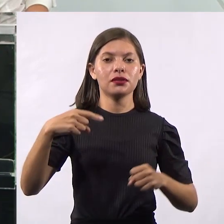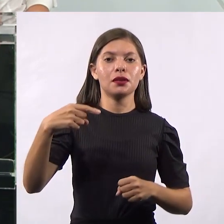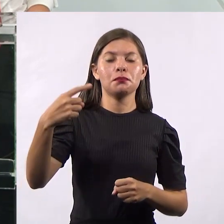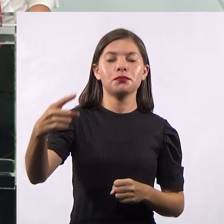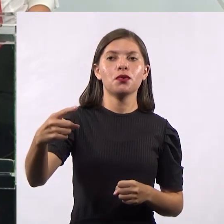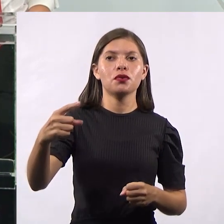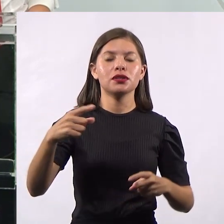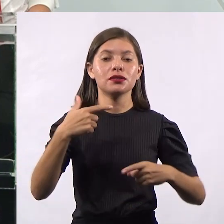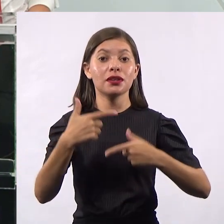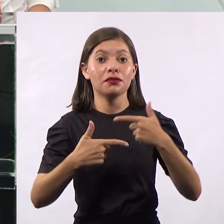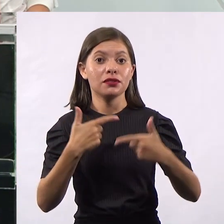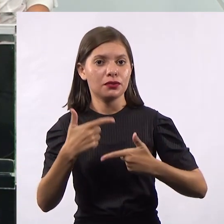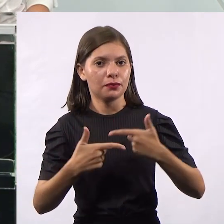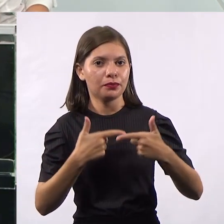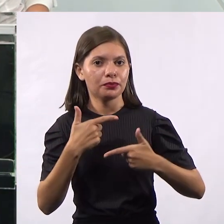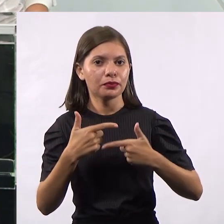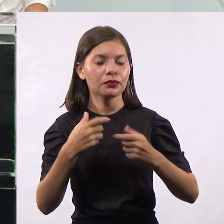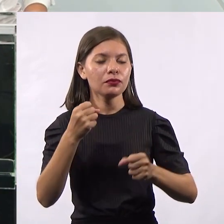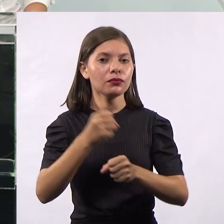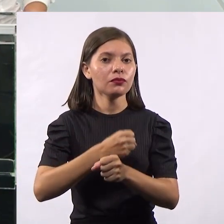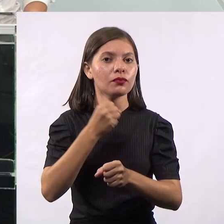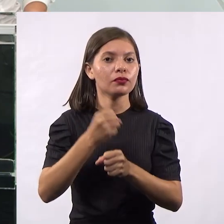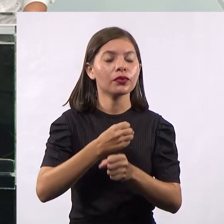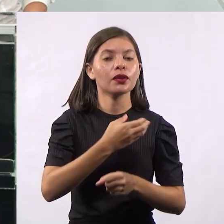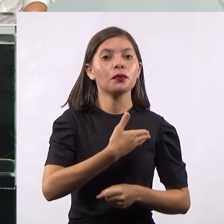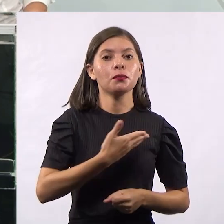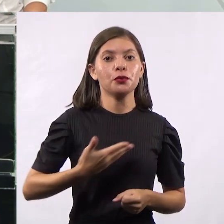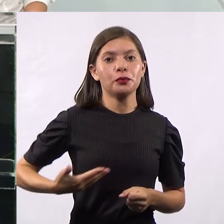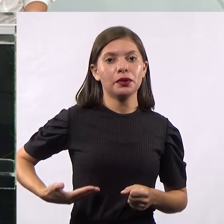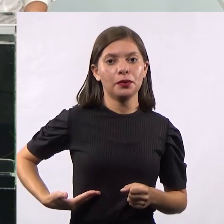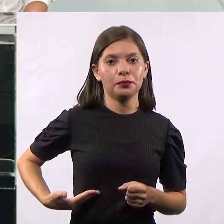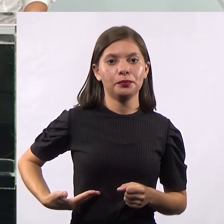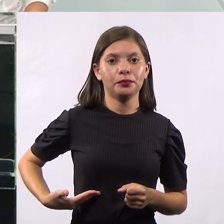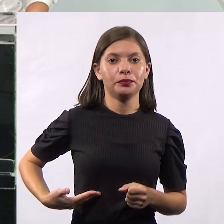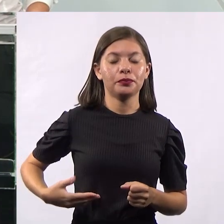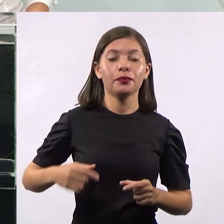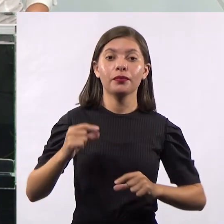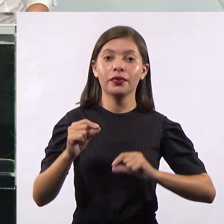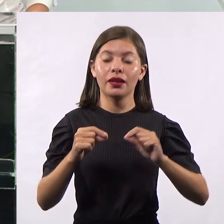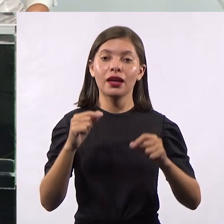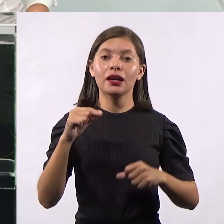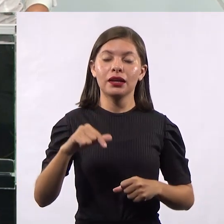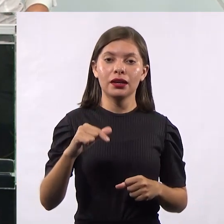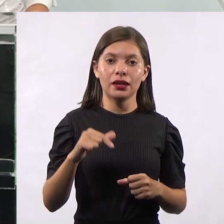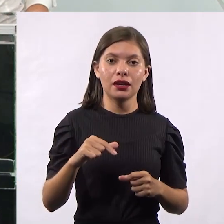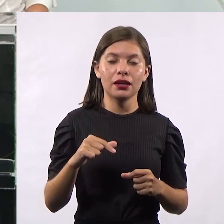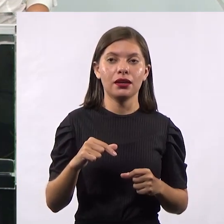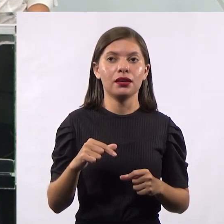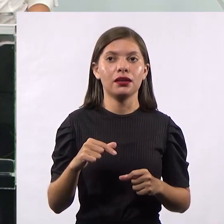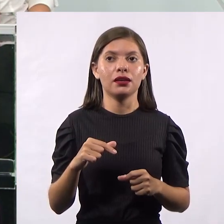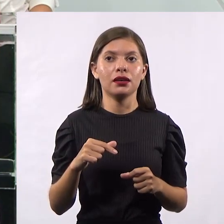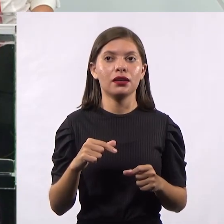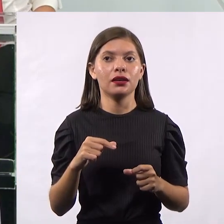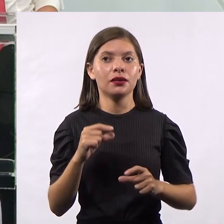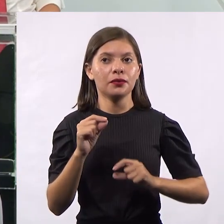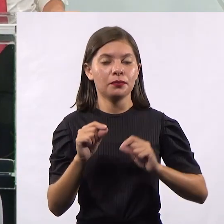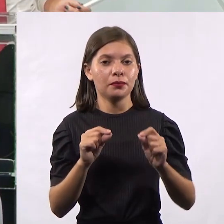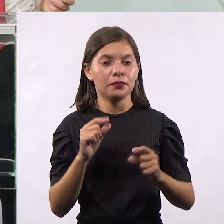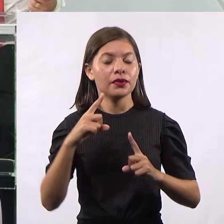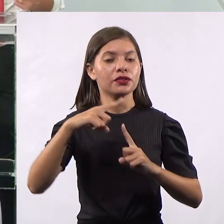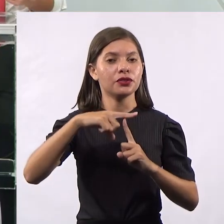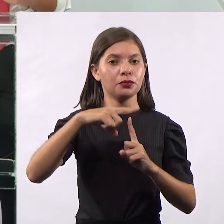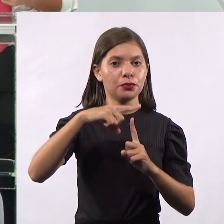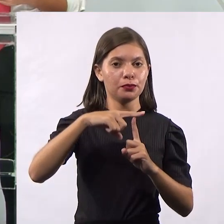uma concessão de serviço com obra pública, tá? É aqui que nós estamos, esse tipo